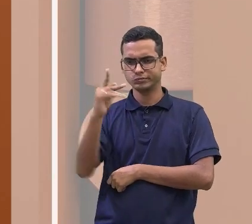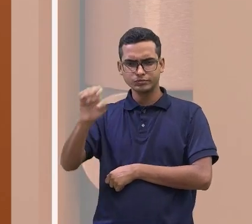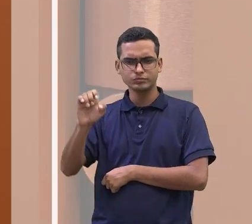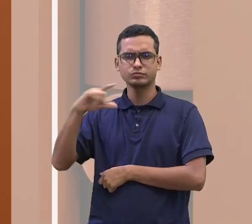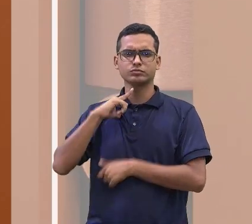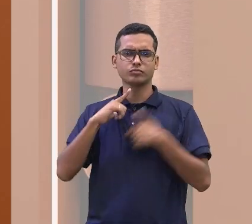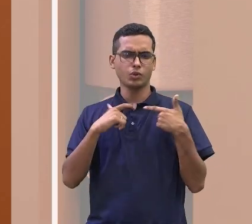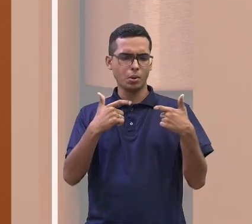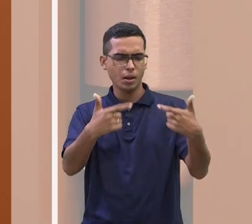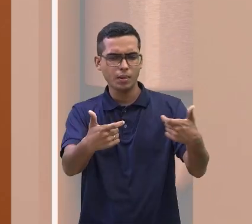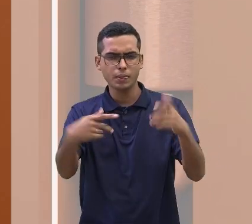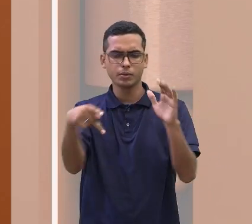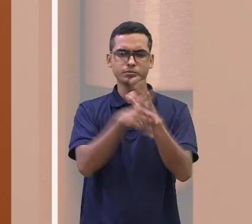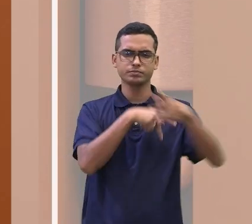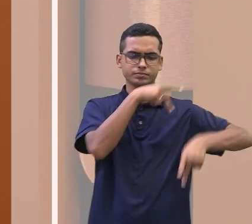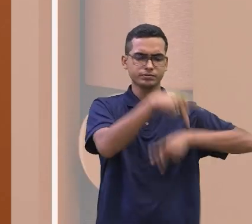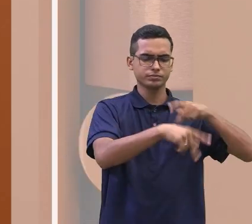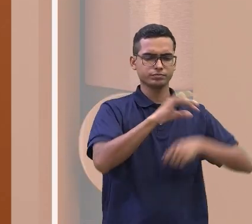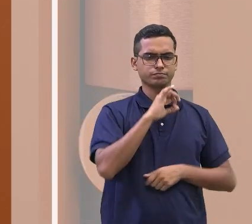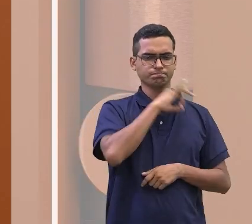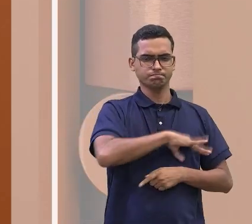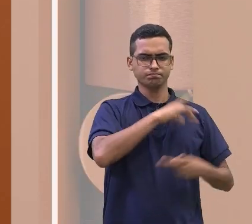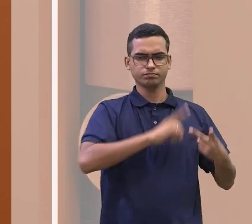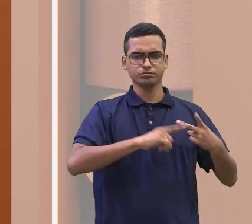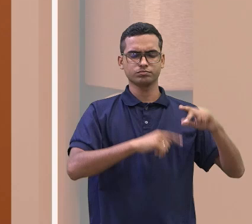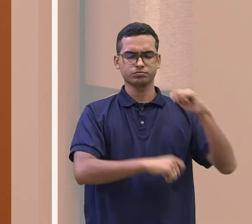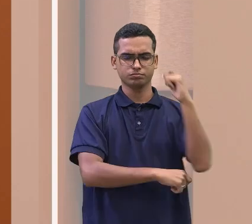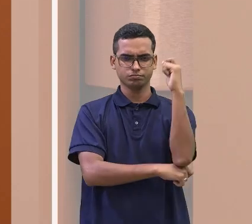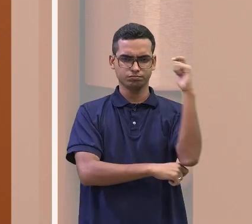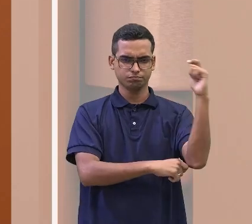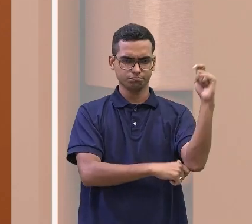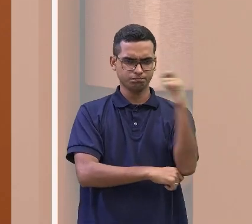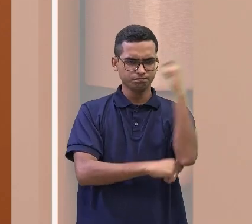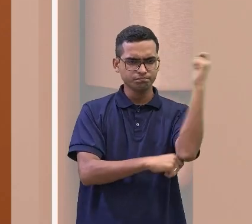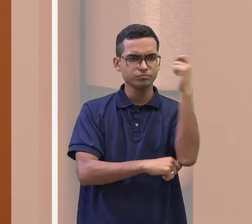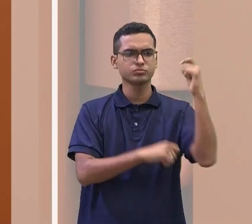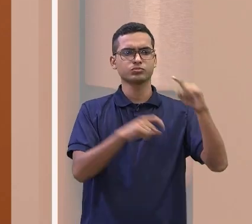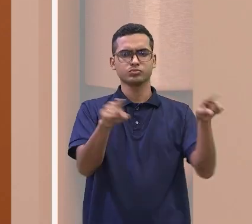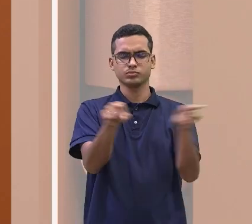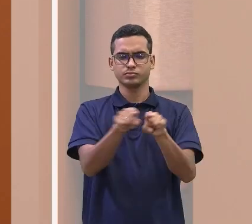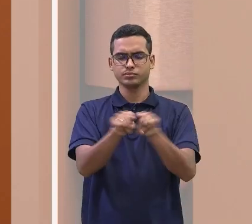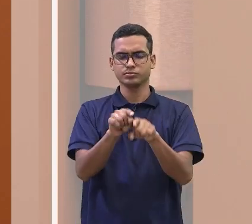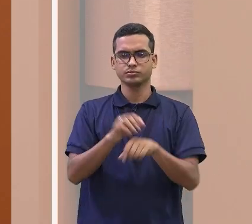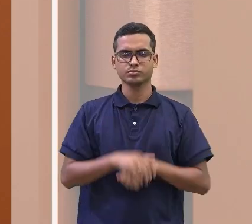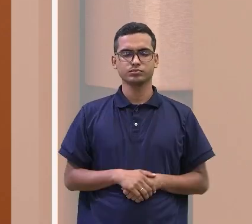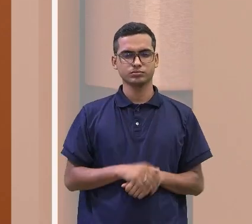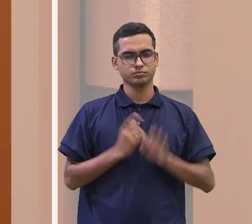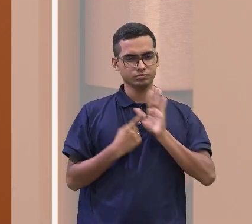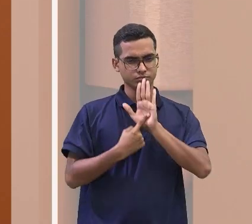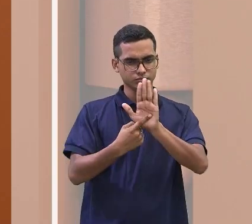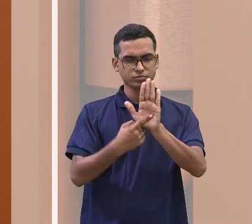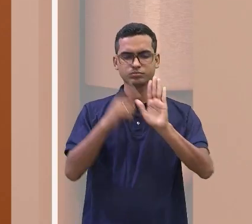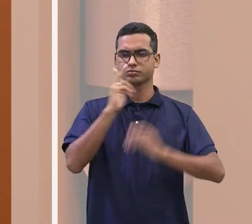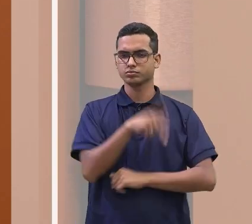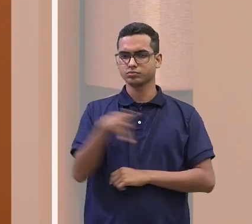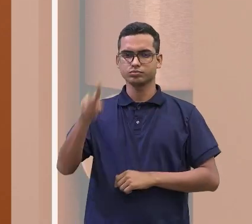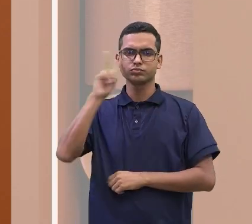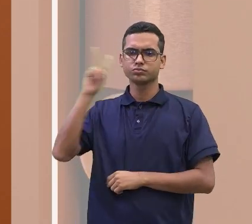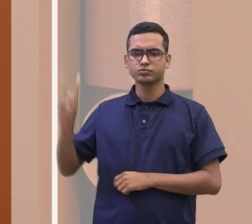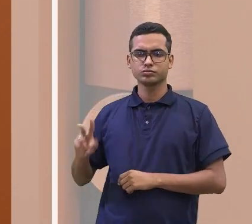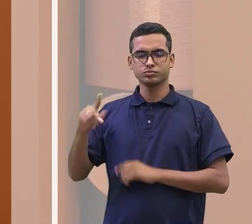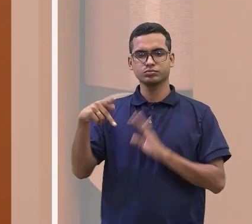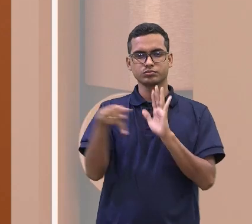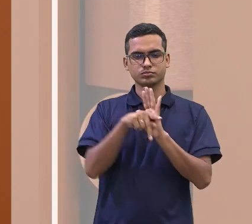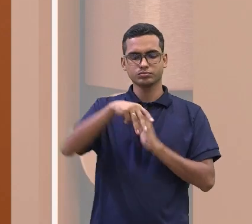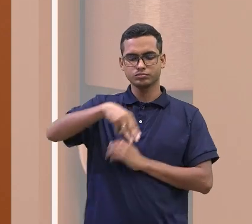os povos do Chile e com o da Argentina. E a gente trouxe para vocês agora a professora de História Michele, que